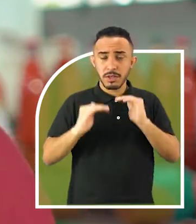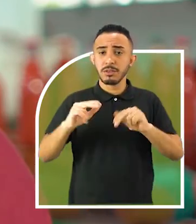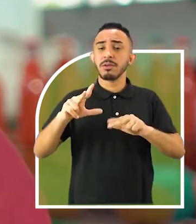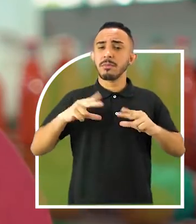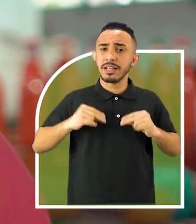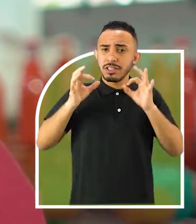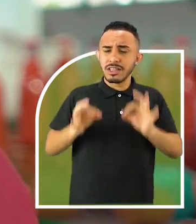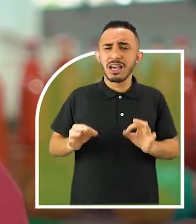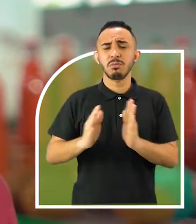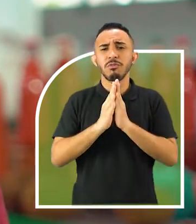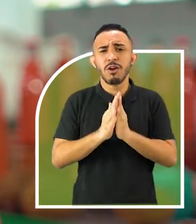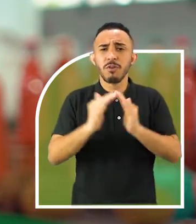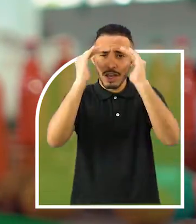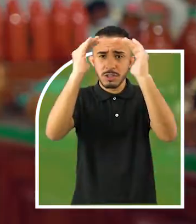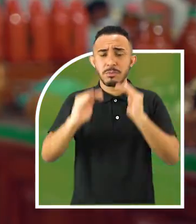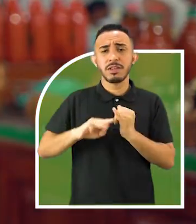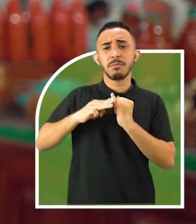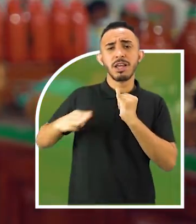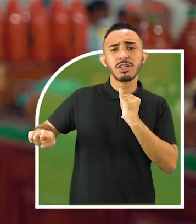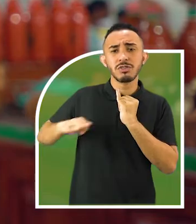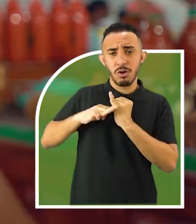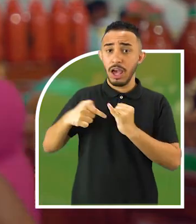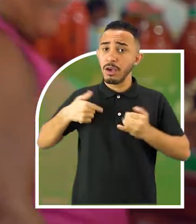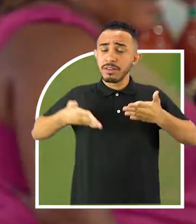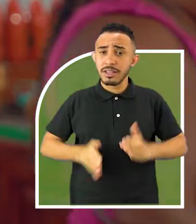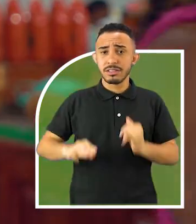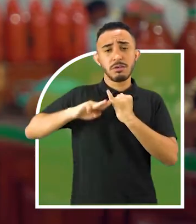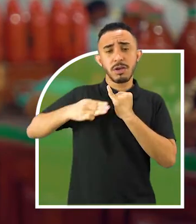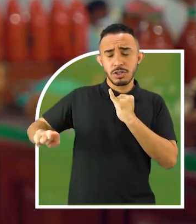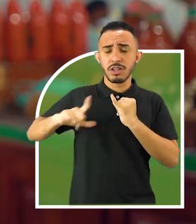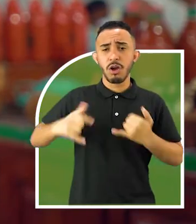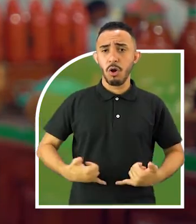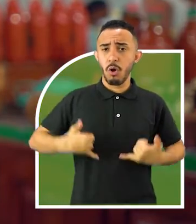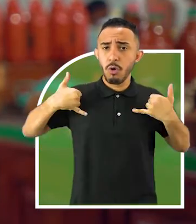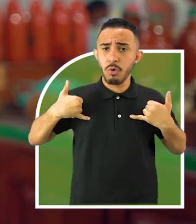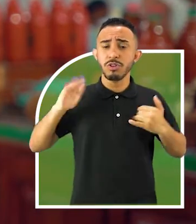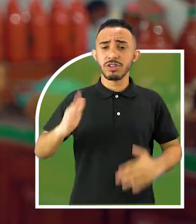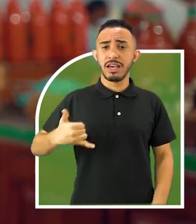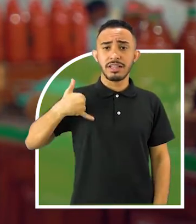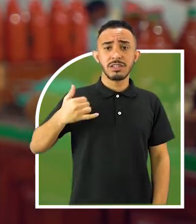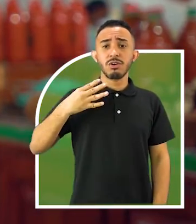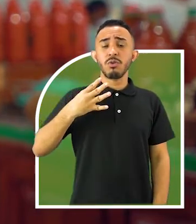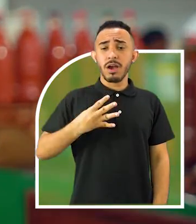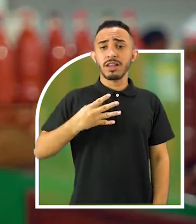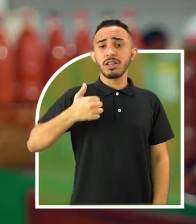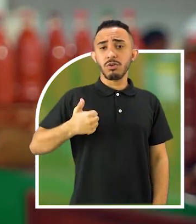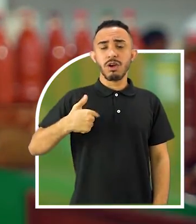Por favor, respeite o nosso Marajó, porque eu sou marajoara com muito orgulho, estou com 41 anos, me